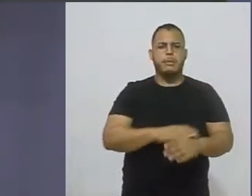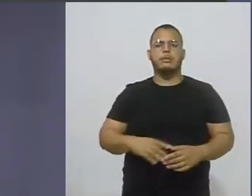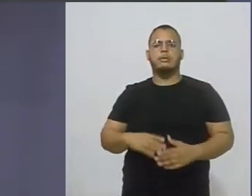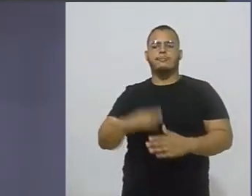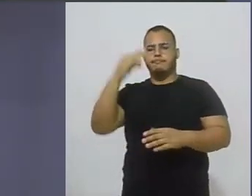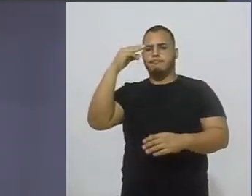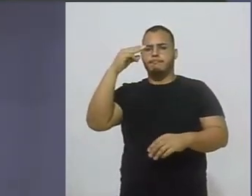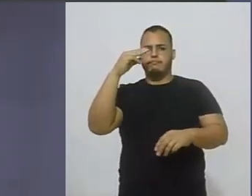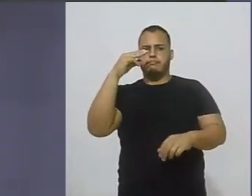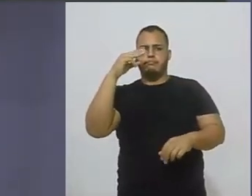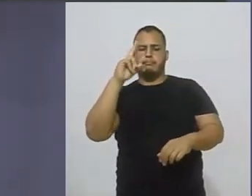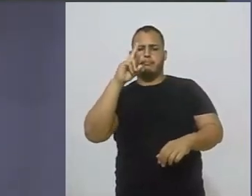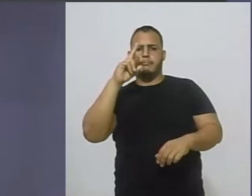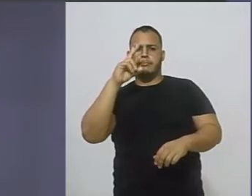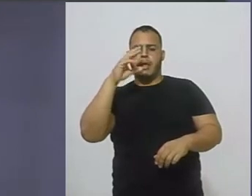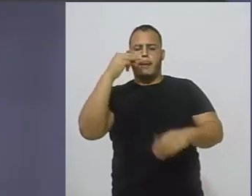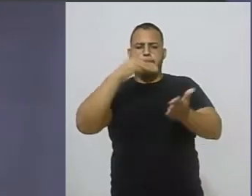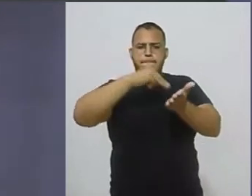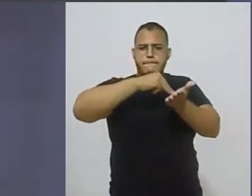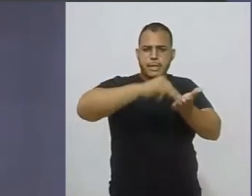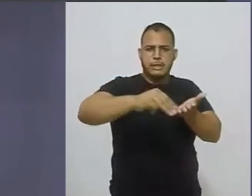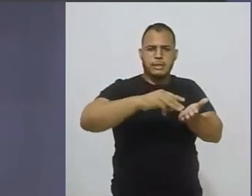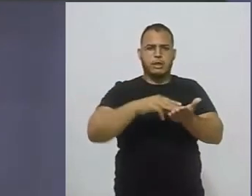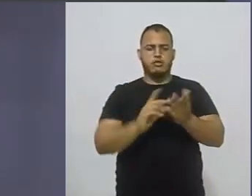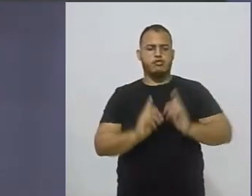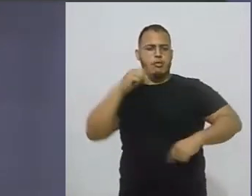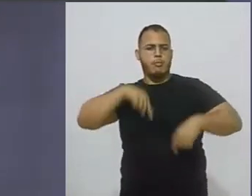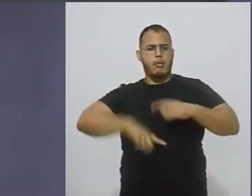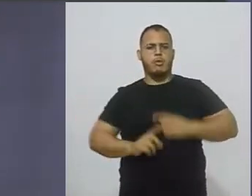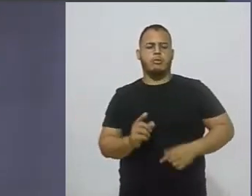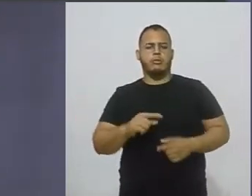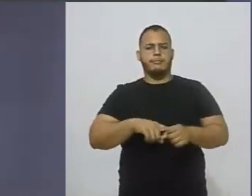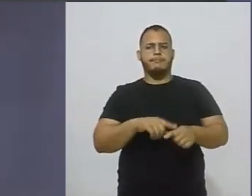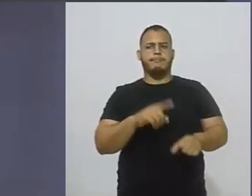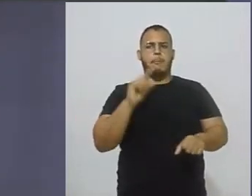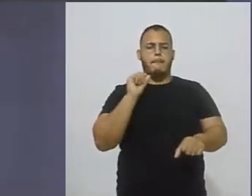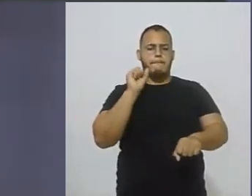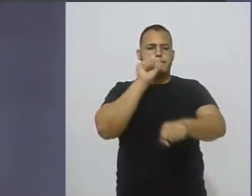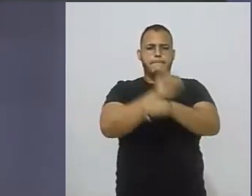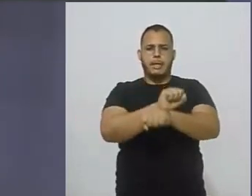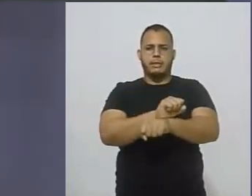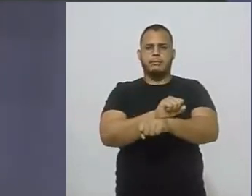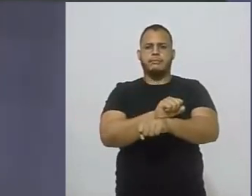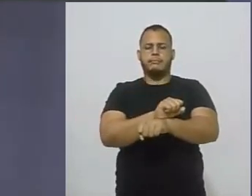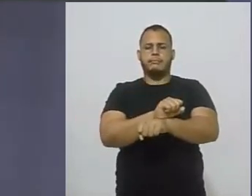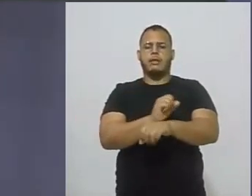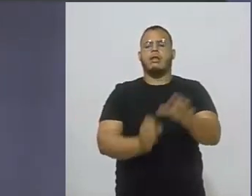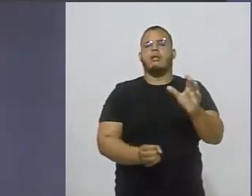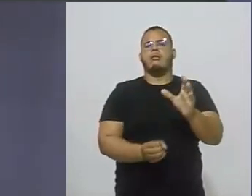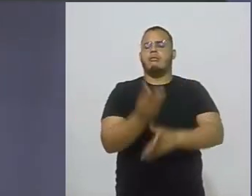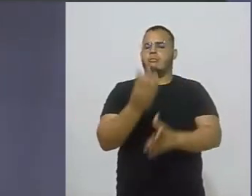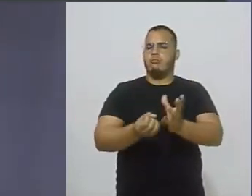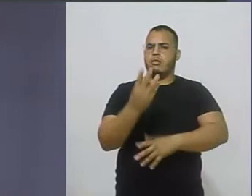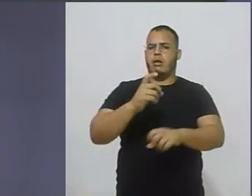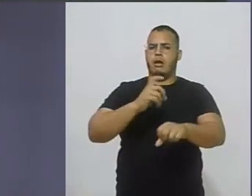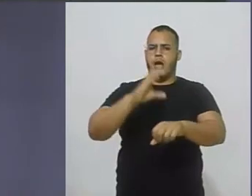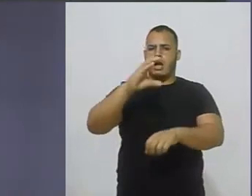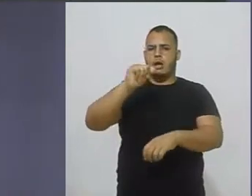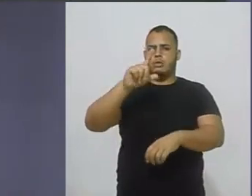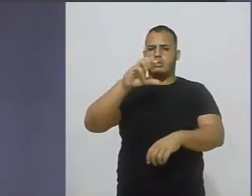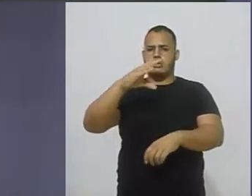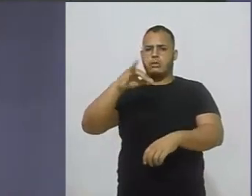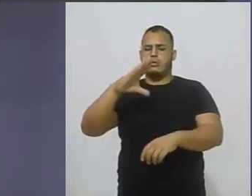enviar, né, aí o seu hormônio, esse hormônio vai lá mandar um sinalzinho para que esse cálcio pare de ser produzido e aí tenha um